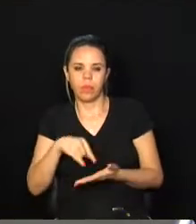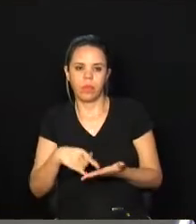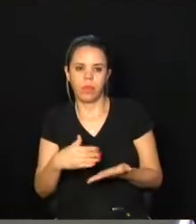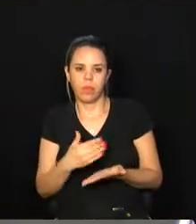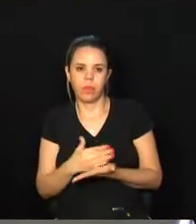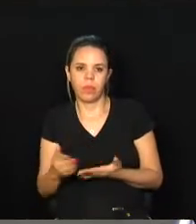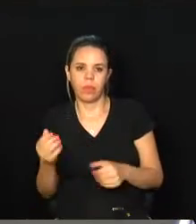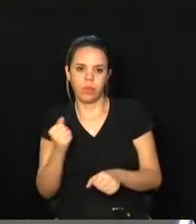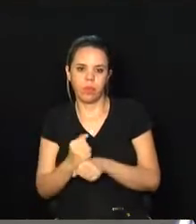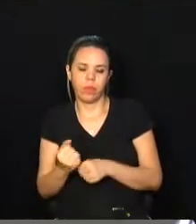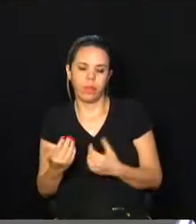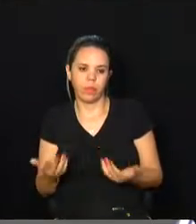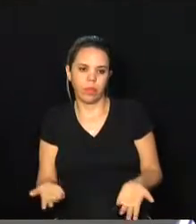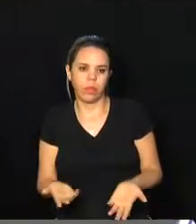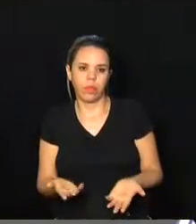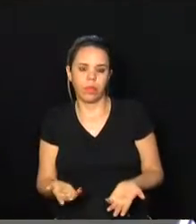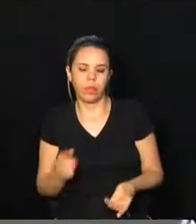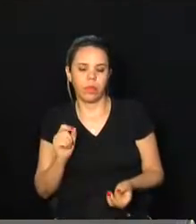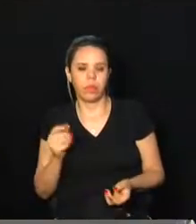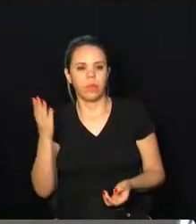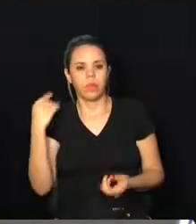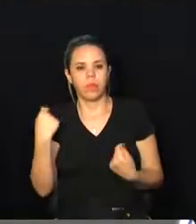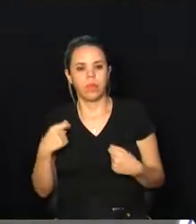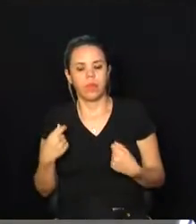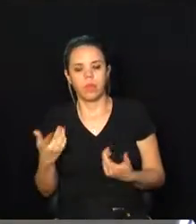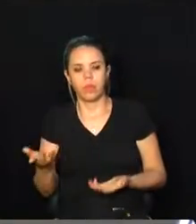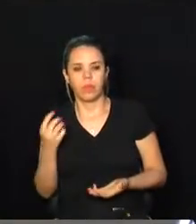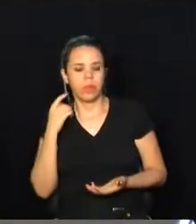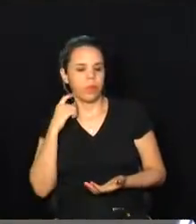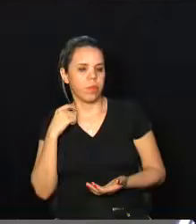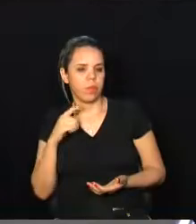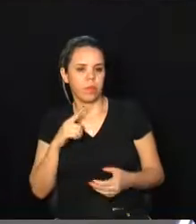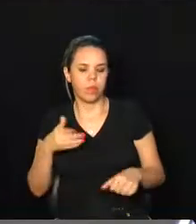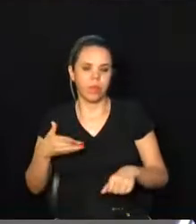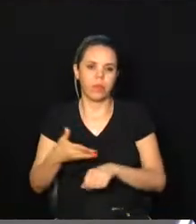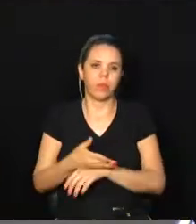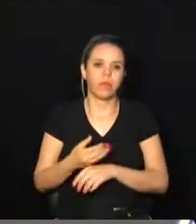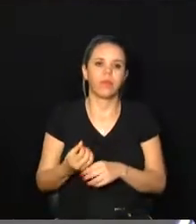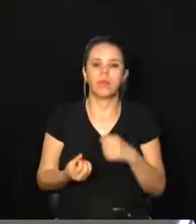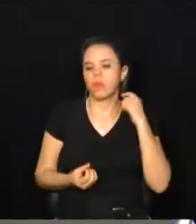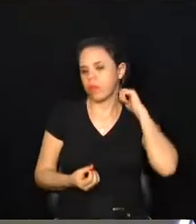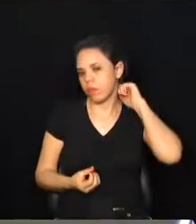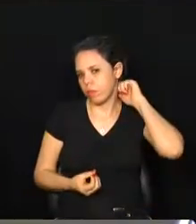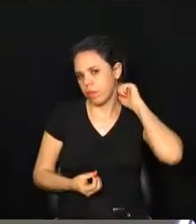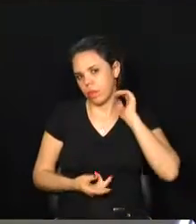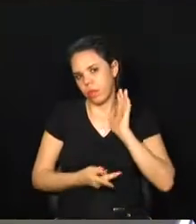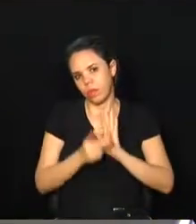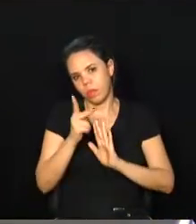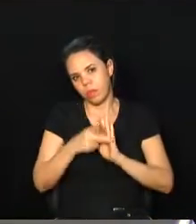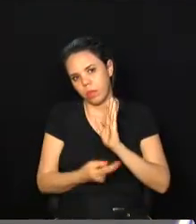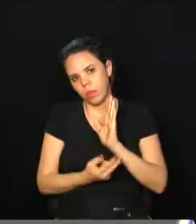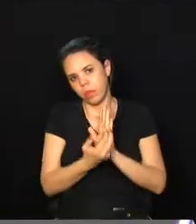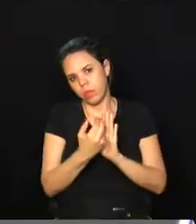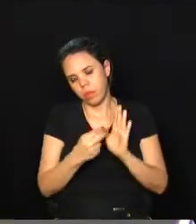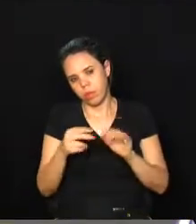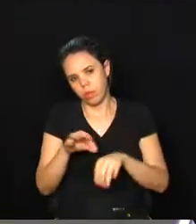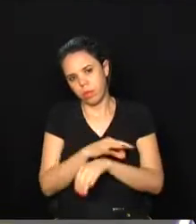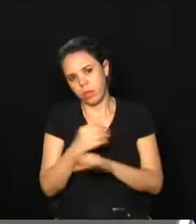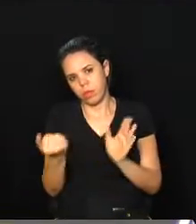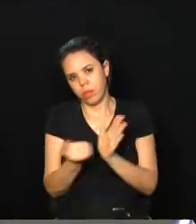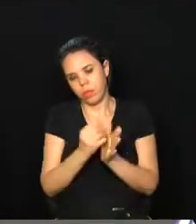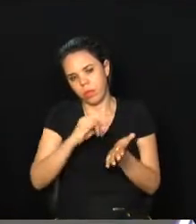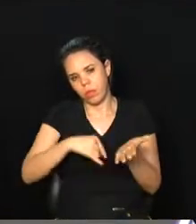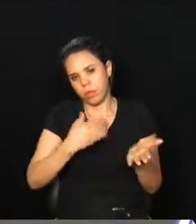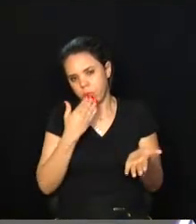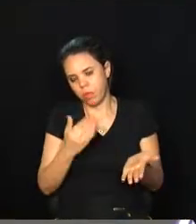obra. Então, o que a gente precisaria? Você teria que entrar com uma plantinha do projeto simplificado na hora que você protocola lá o pedido